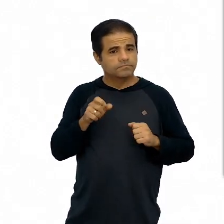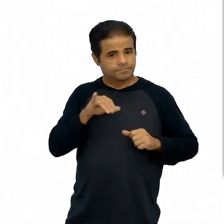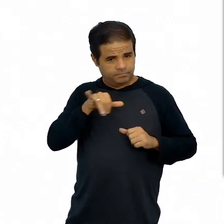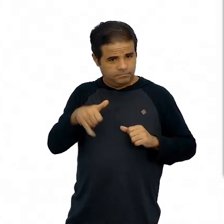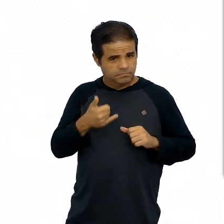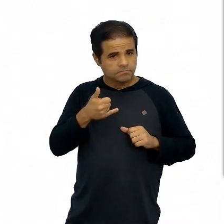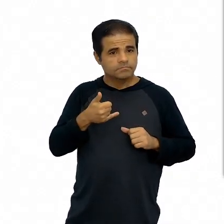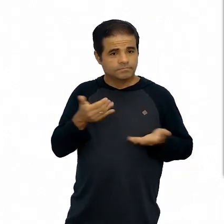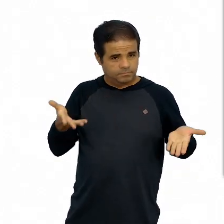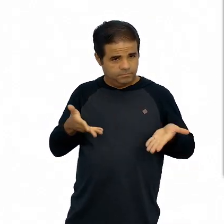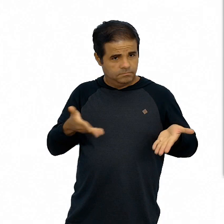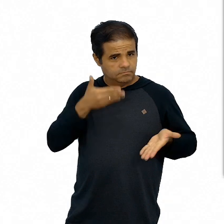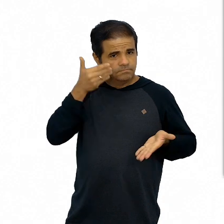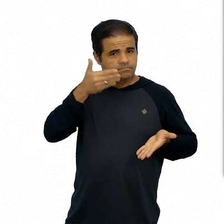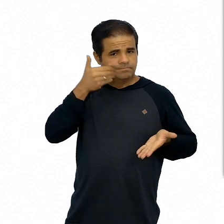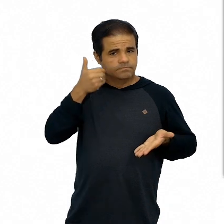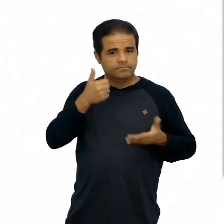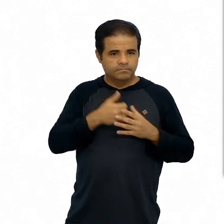esses momentos.